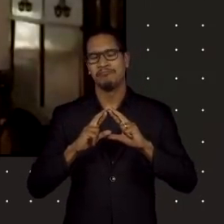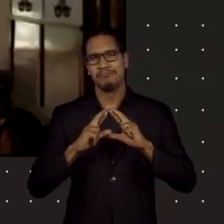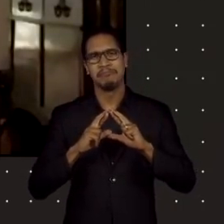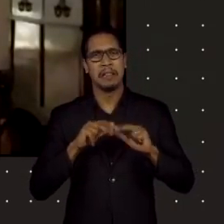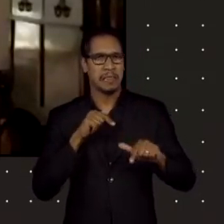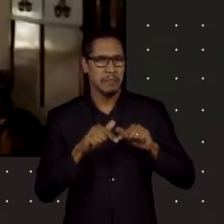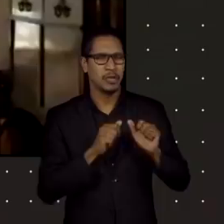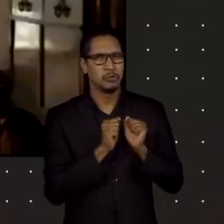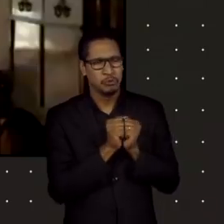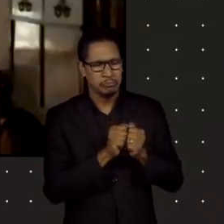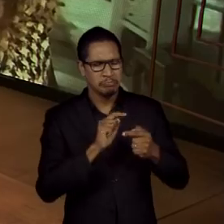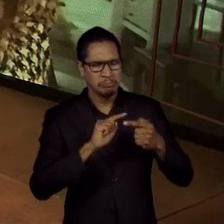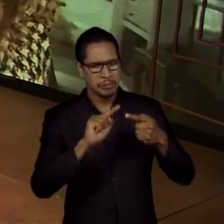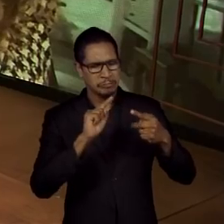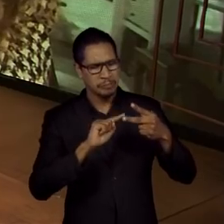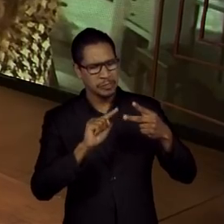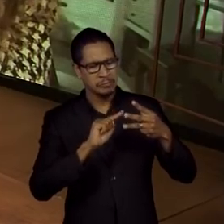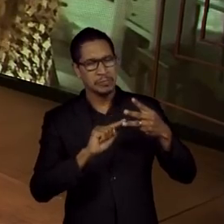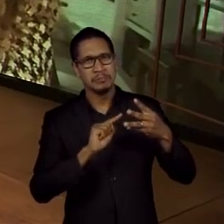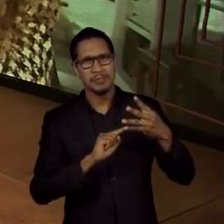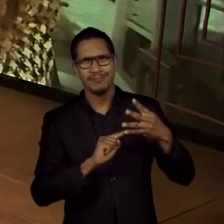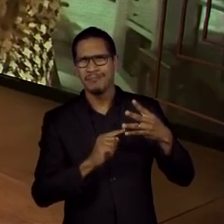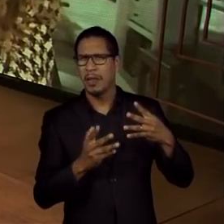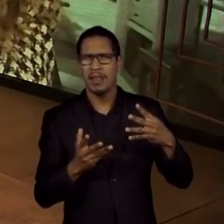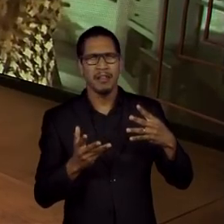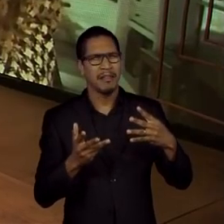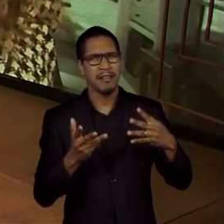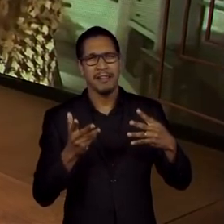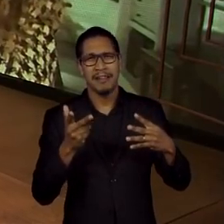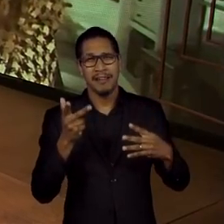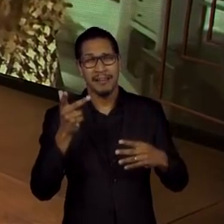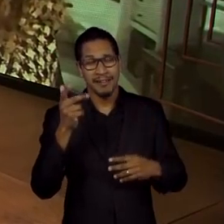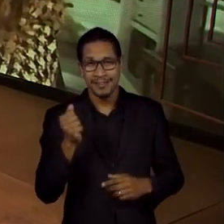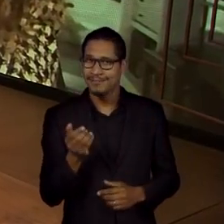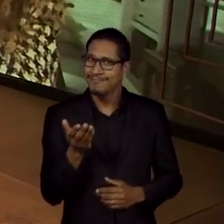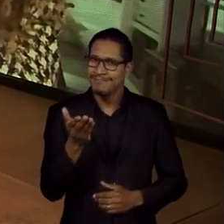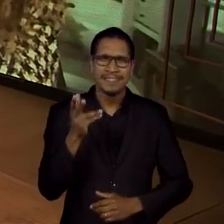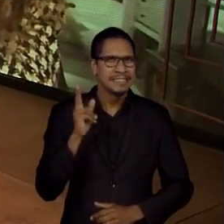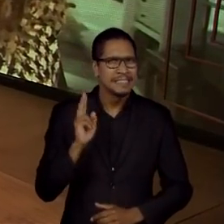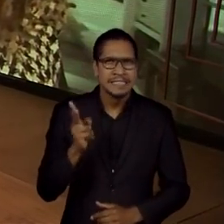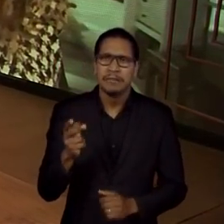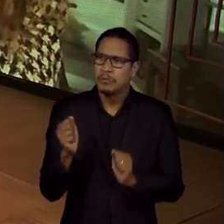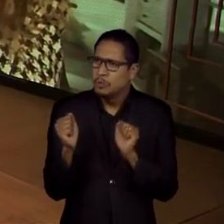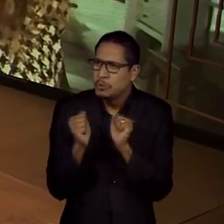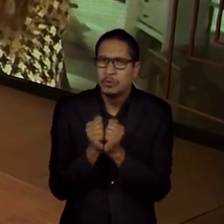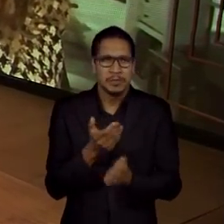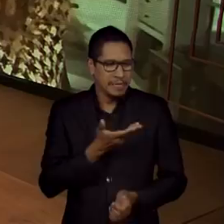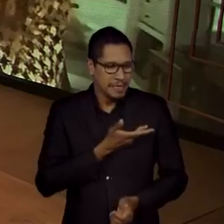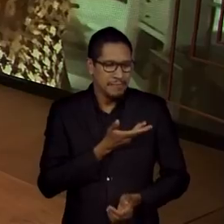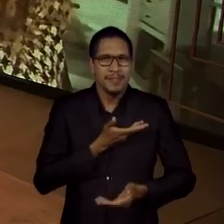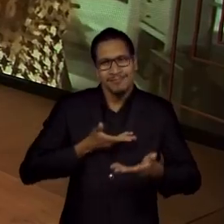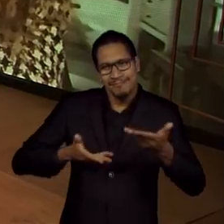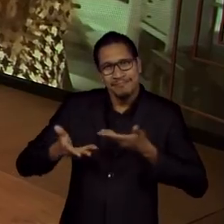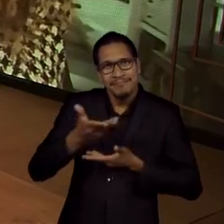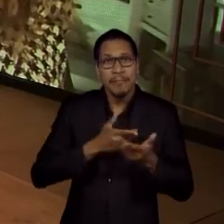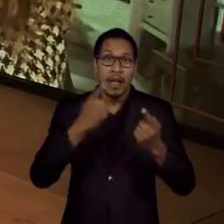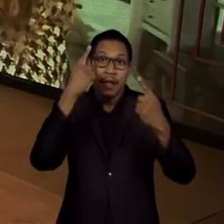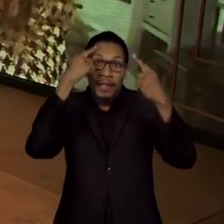Newton, nós fizemos programas maravilhosos e você sempre um amigo querido,